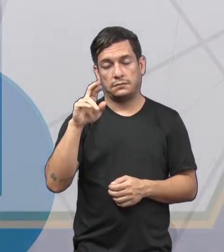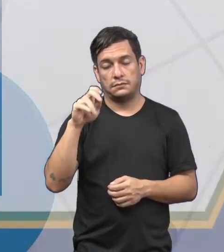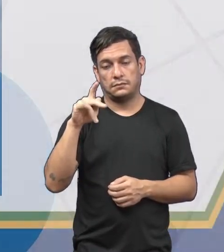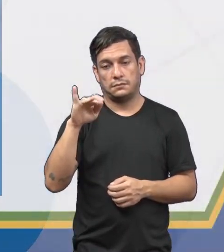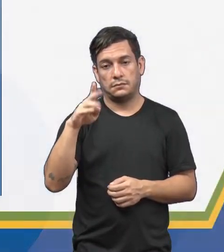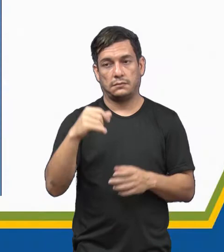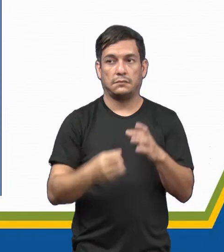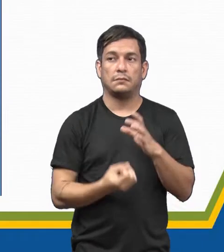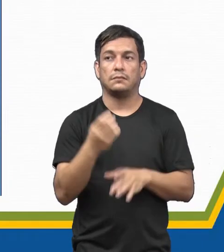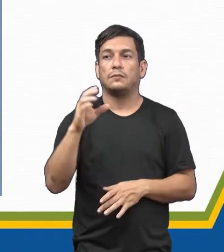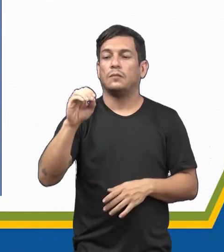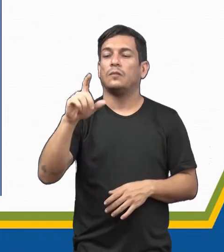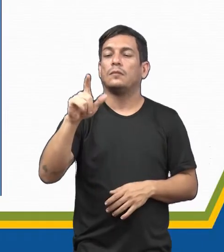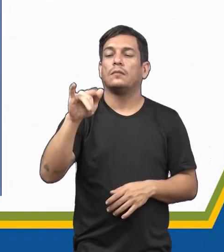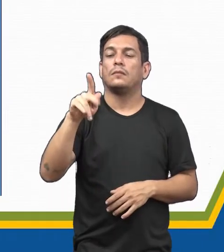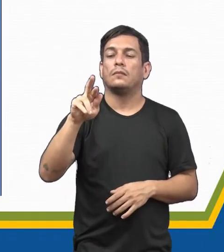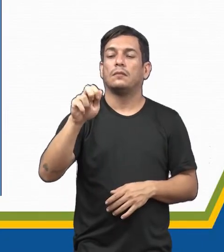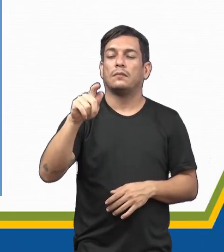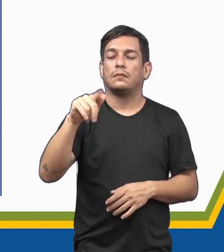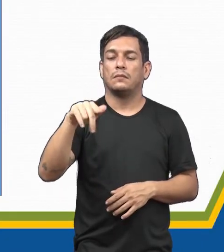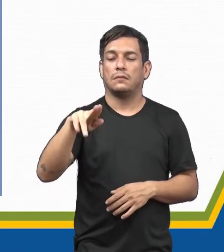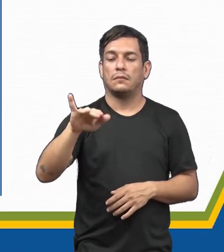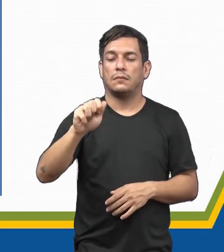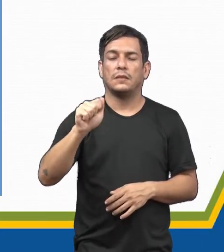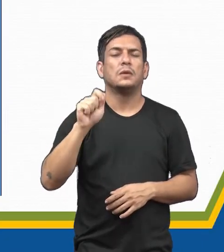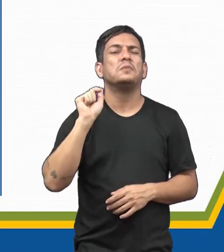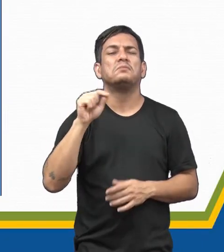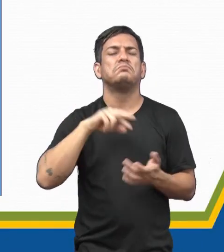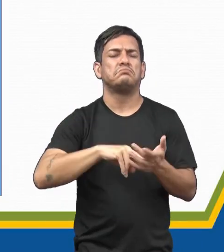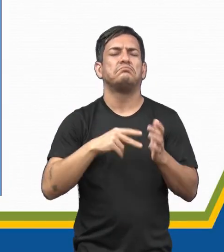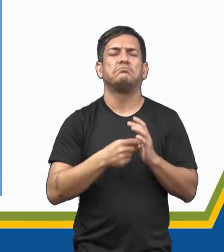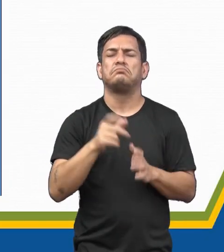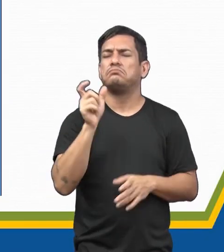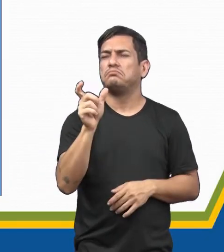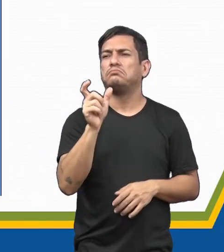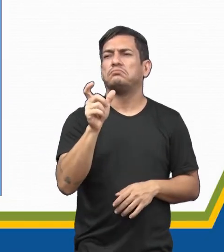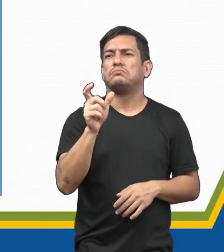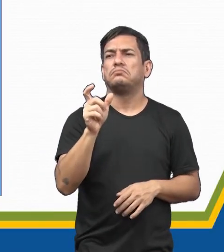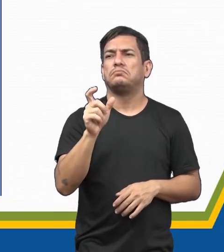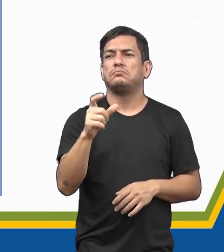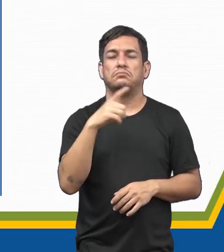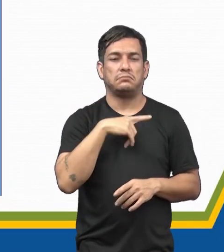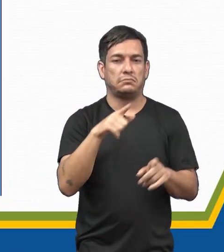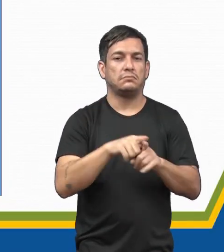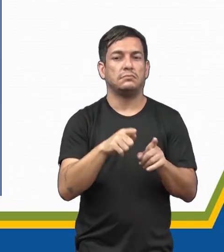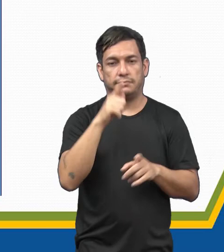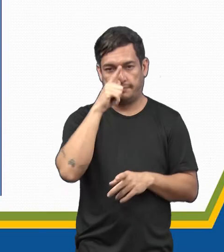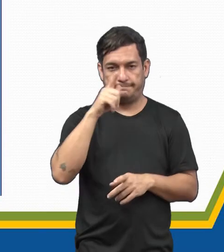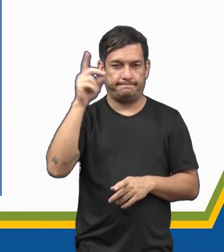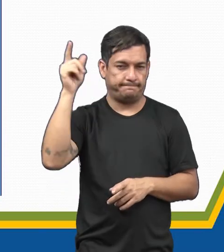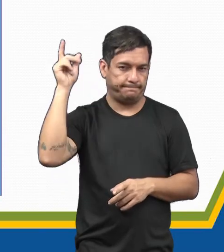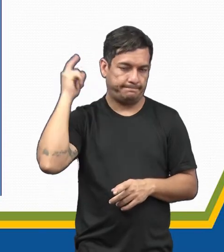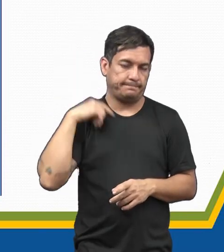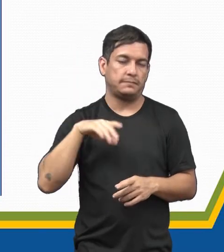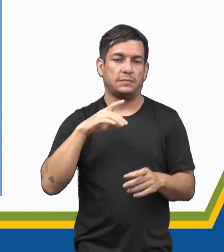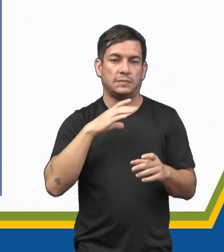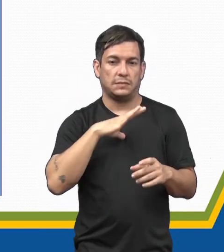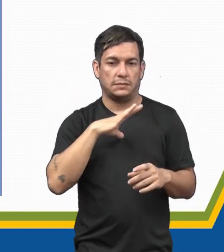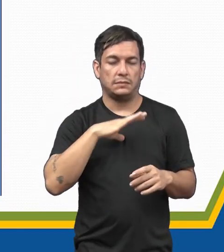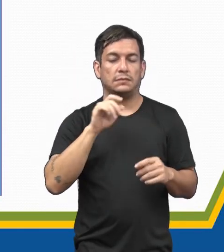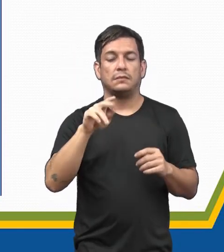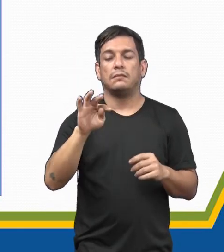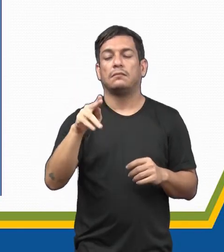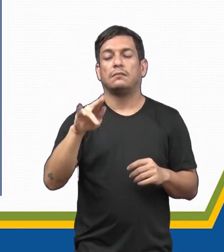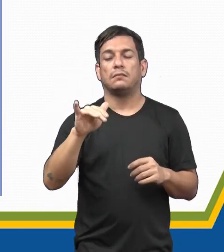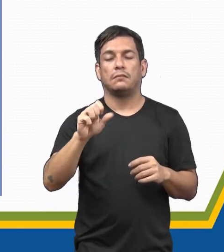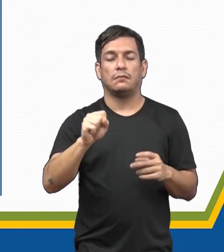A oligarquia. E o que significa oligarquia? Oligarquia existiu também na Grécia Antiga, tanto na cidade de Atenas